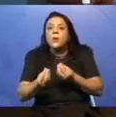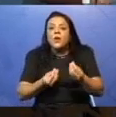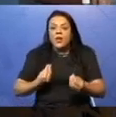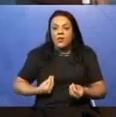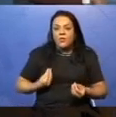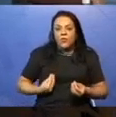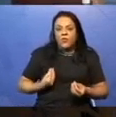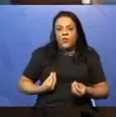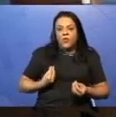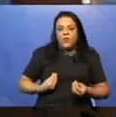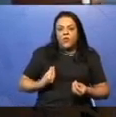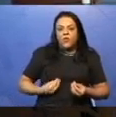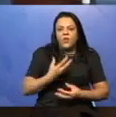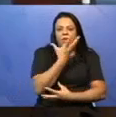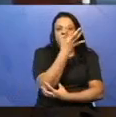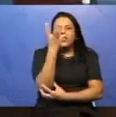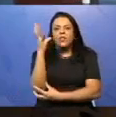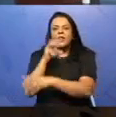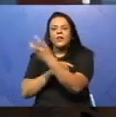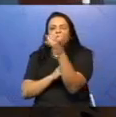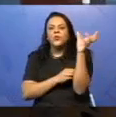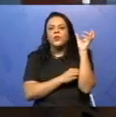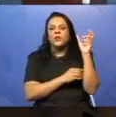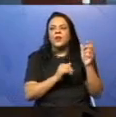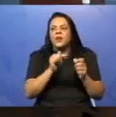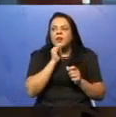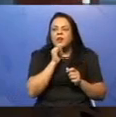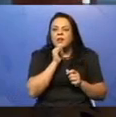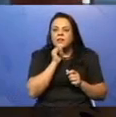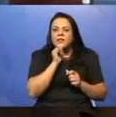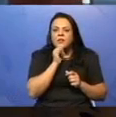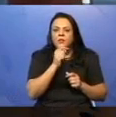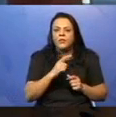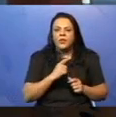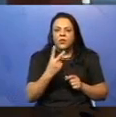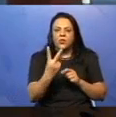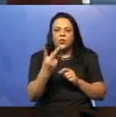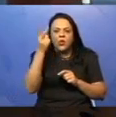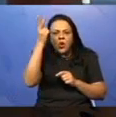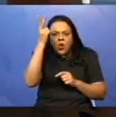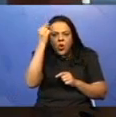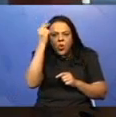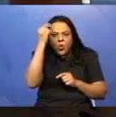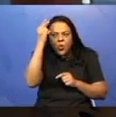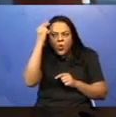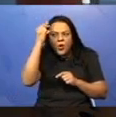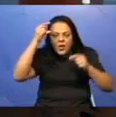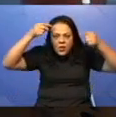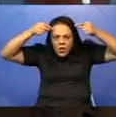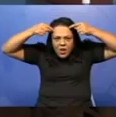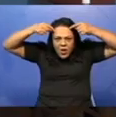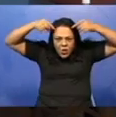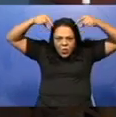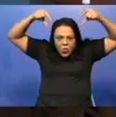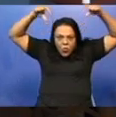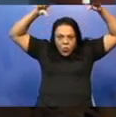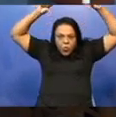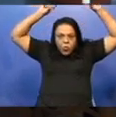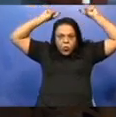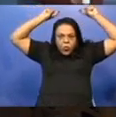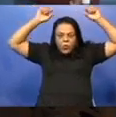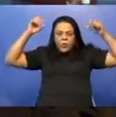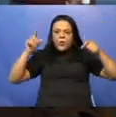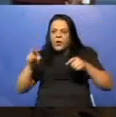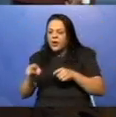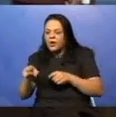aqui. Nós temos coelhos de 2 tipos. Um que nasceu com orelha muito longa, outro com orelha curta.